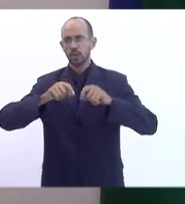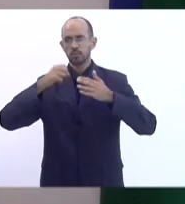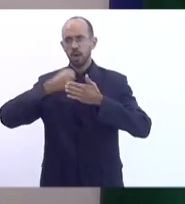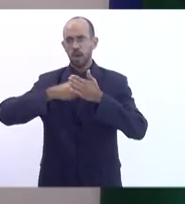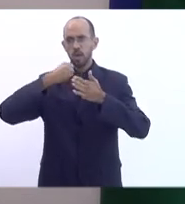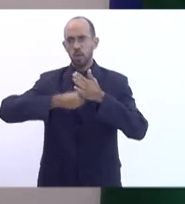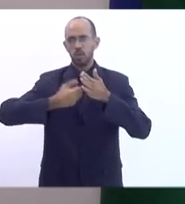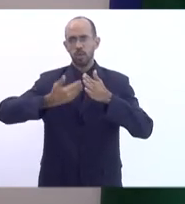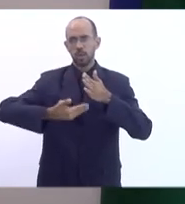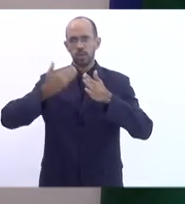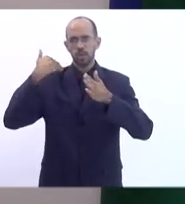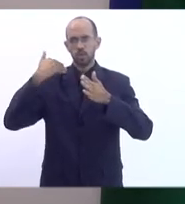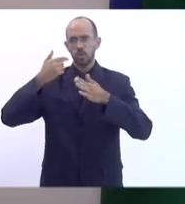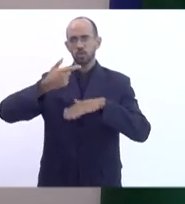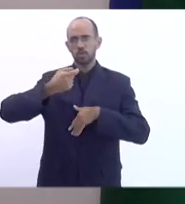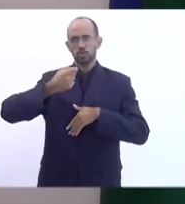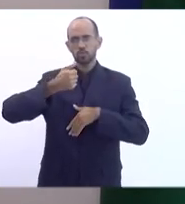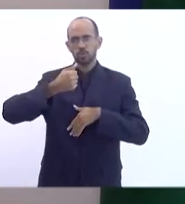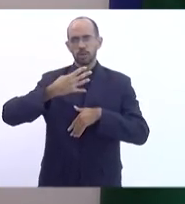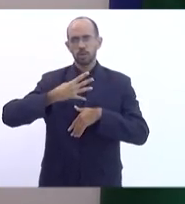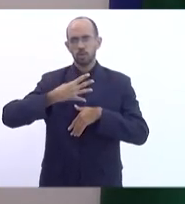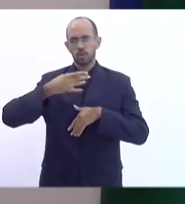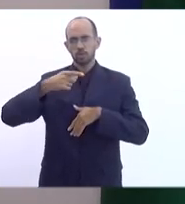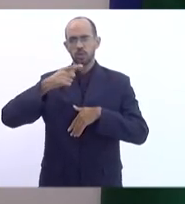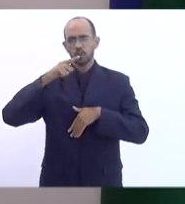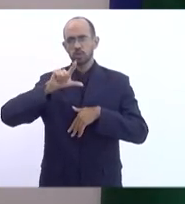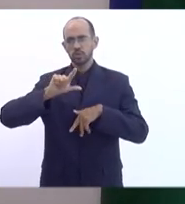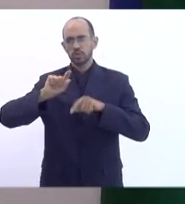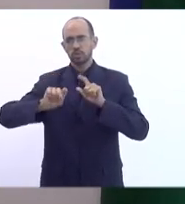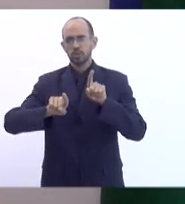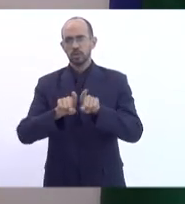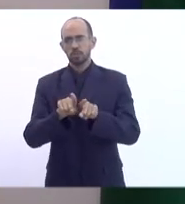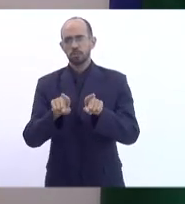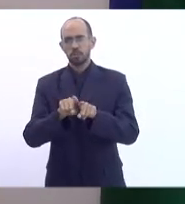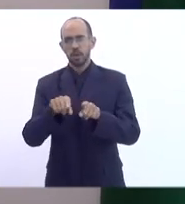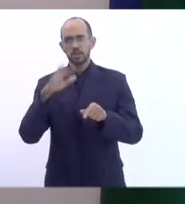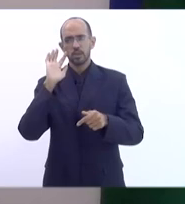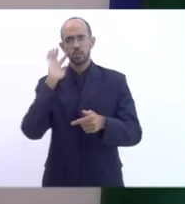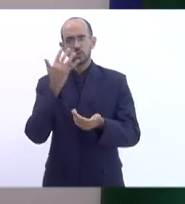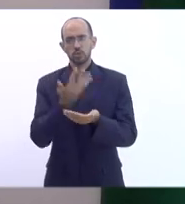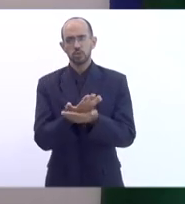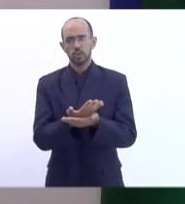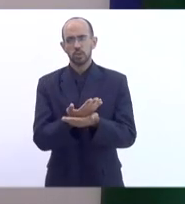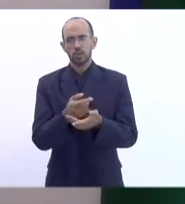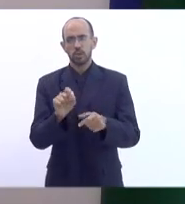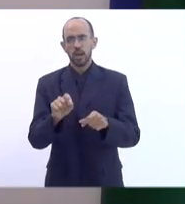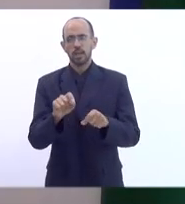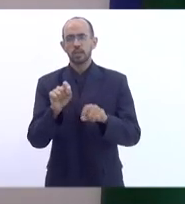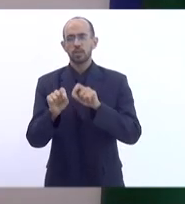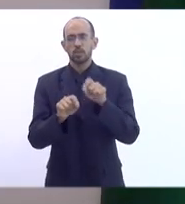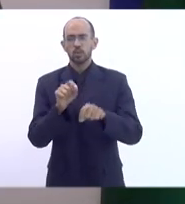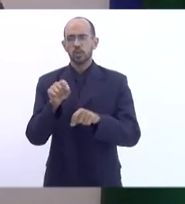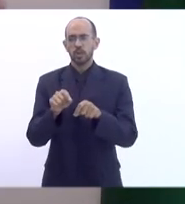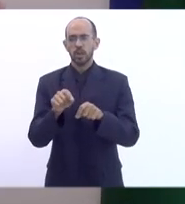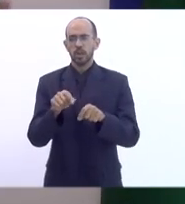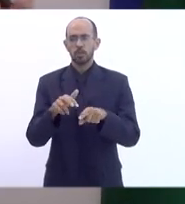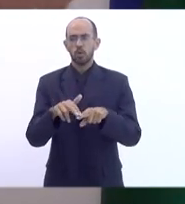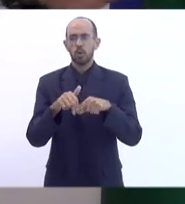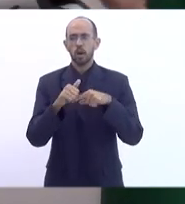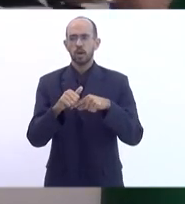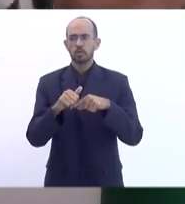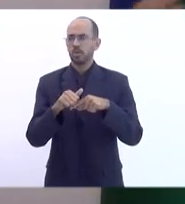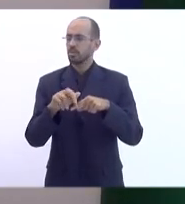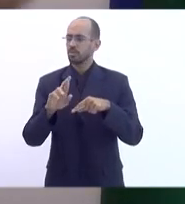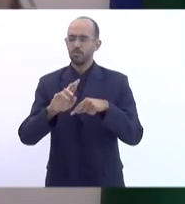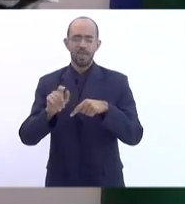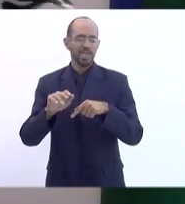que começou em 2014 ela conseguiu ser solucionada a partir daquela e solta a gente não